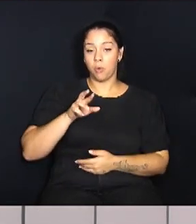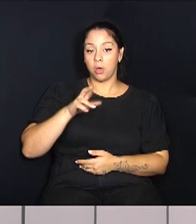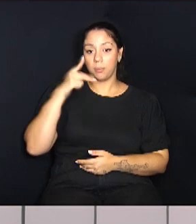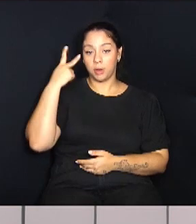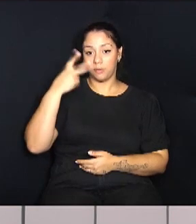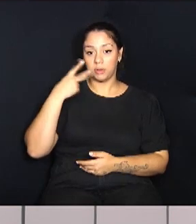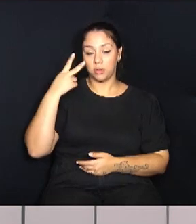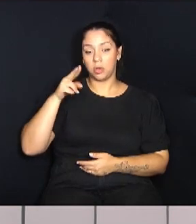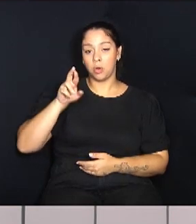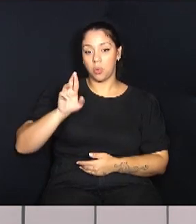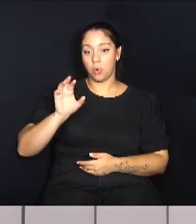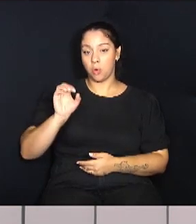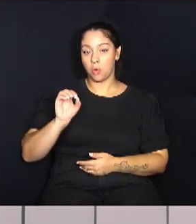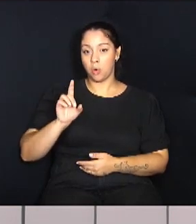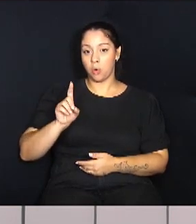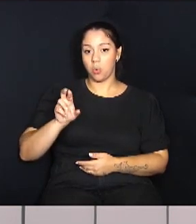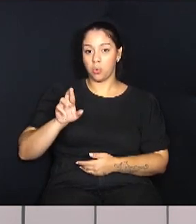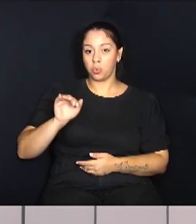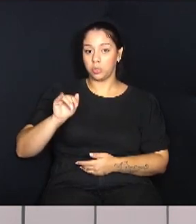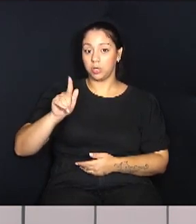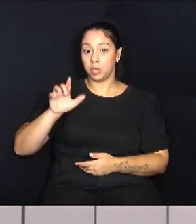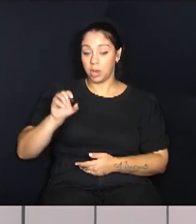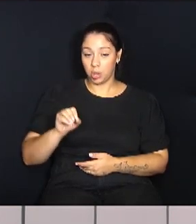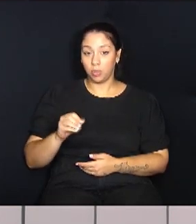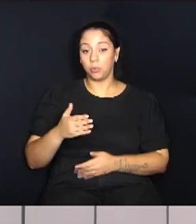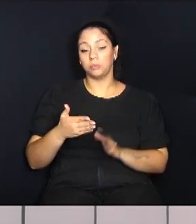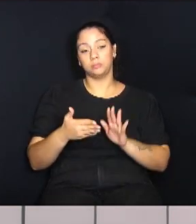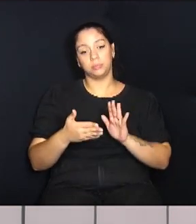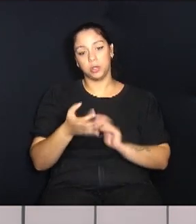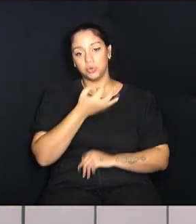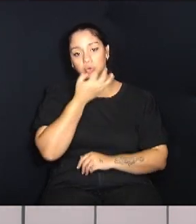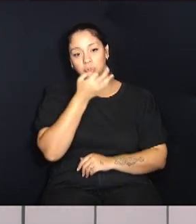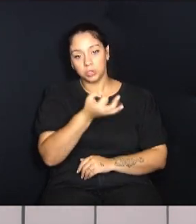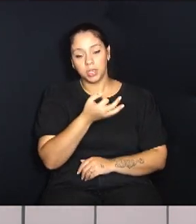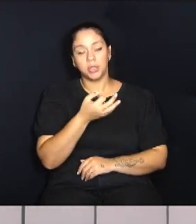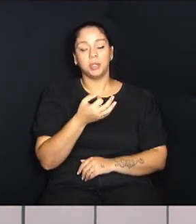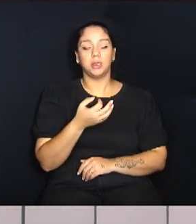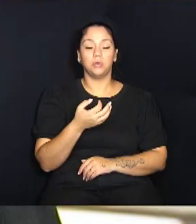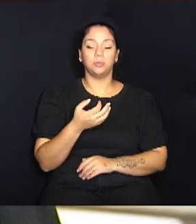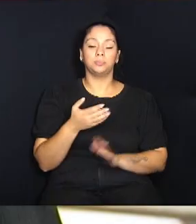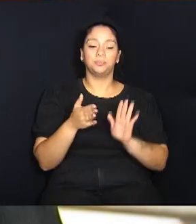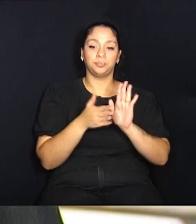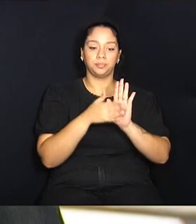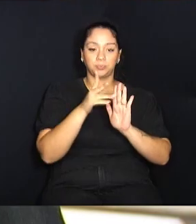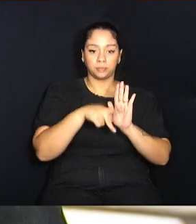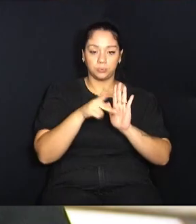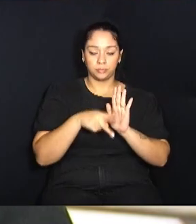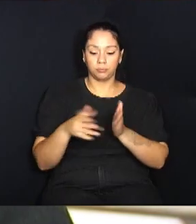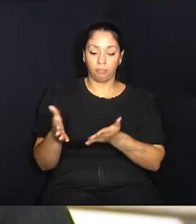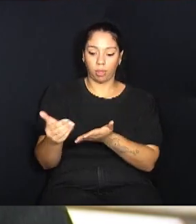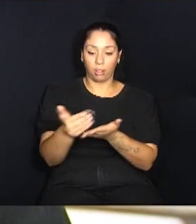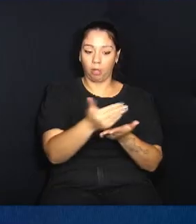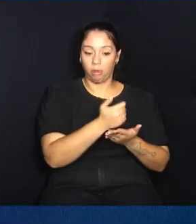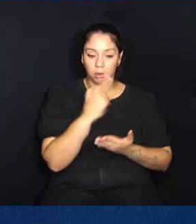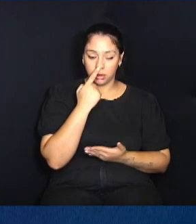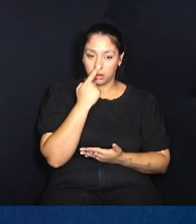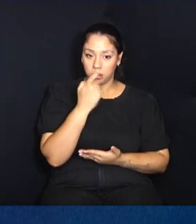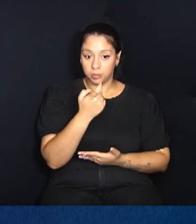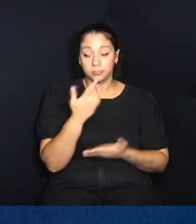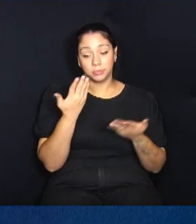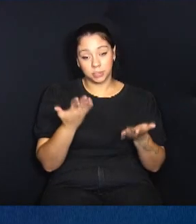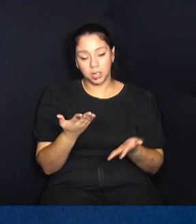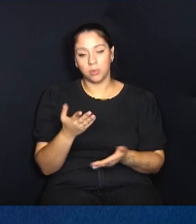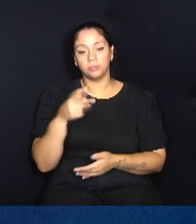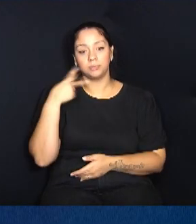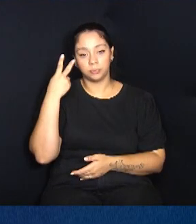a criação do programa Papa Entulho. Confira. O vereador Rodrigo da Farmadic